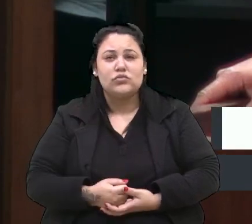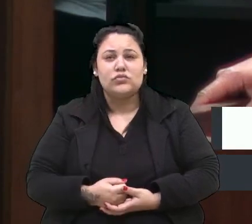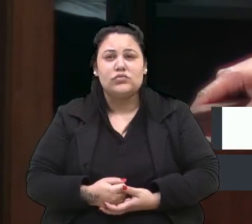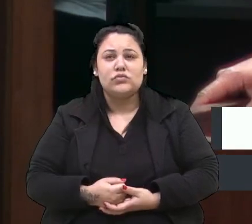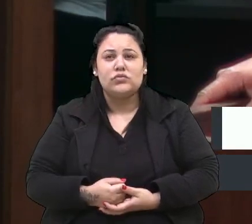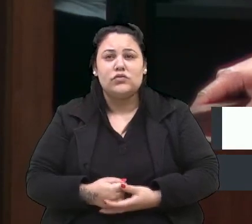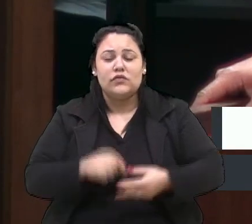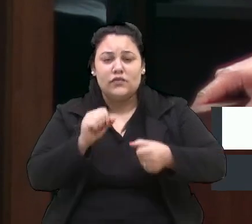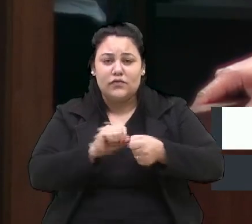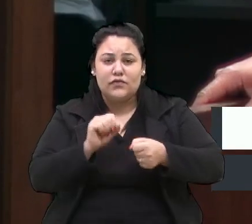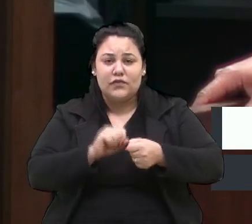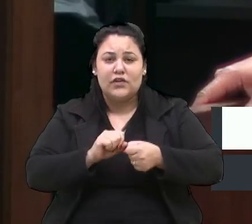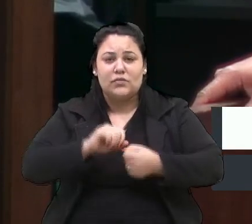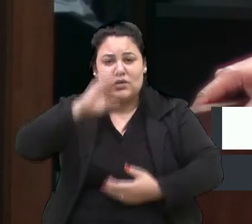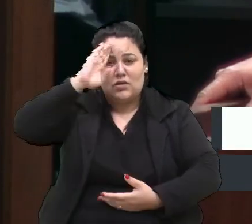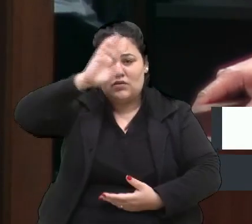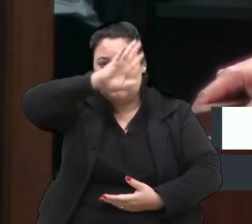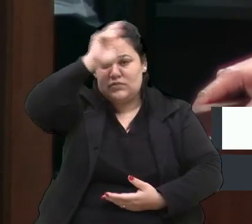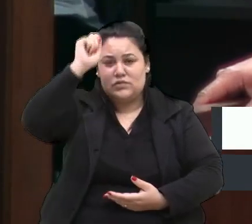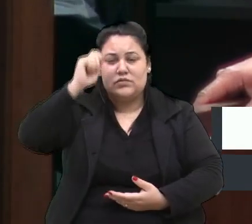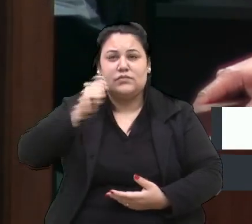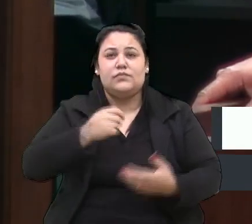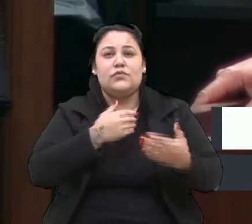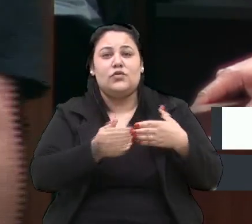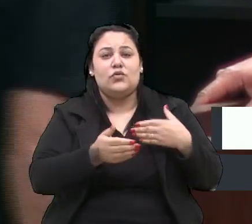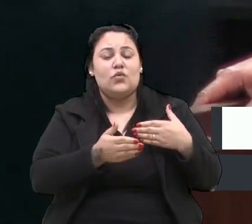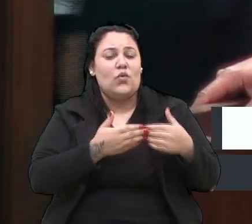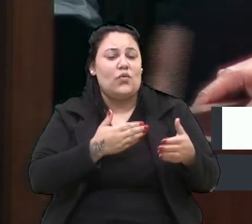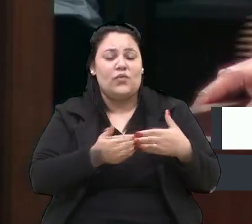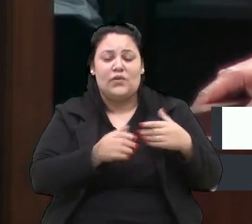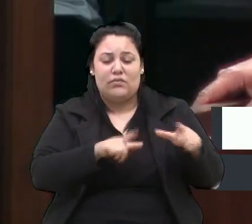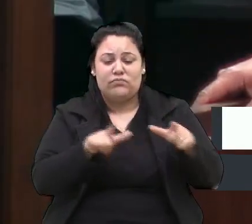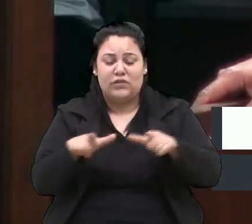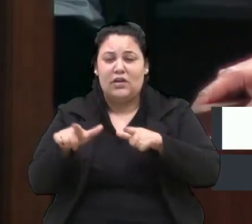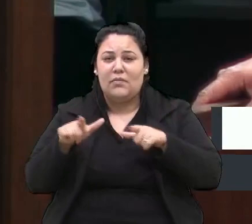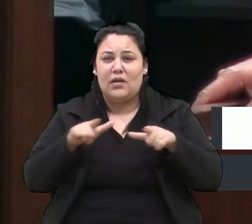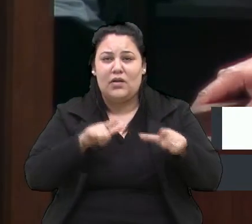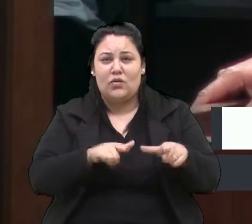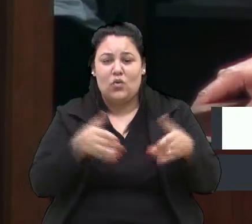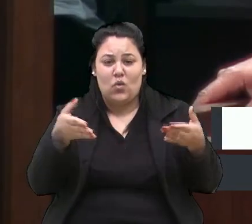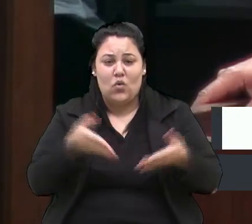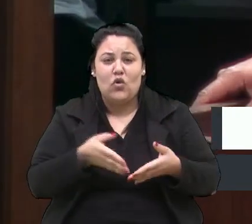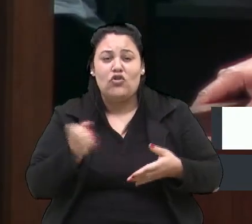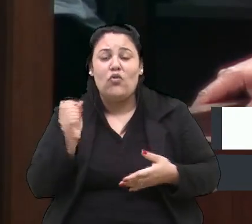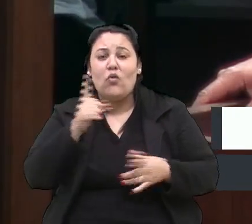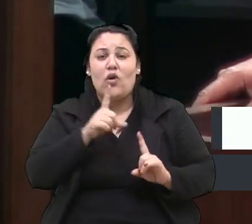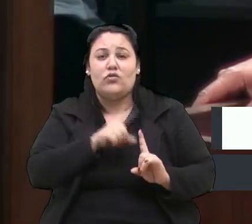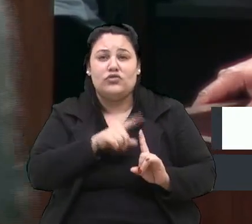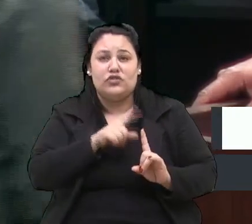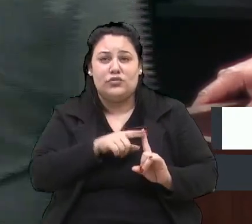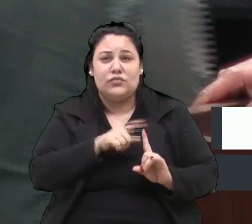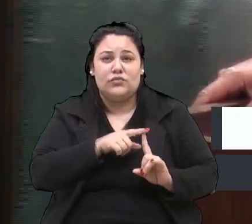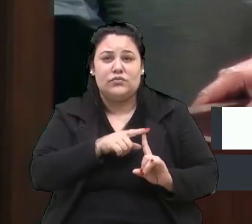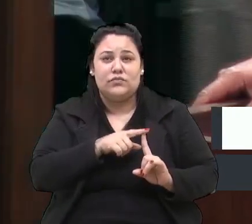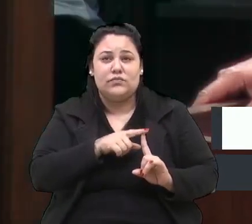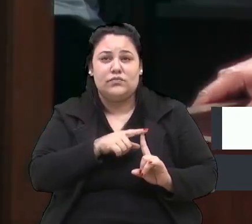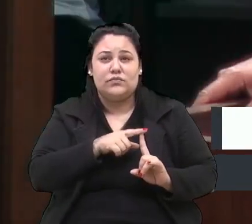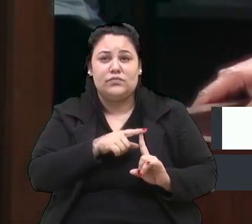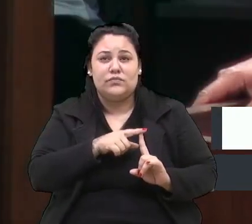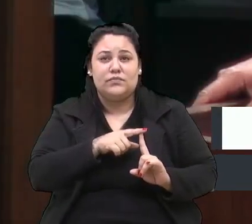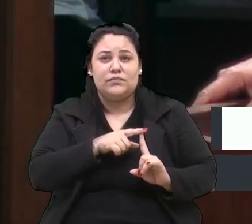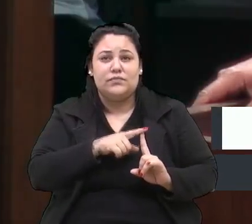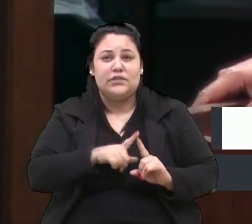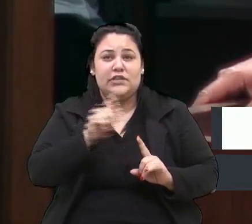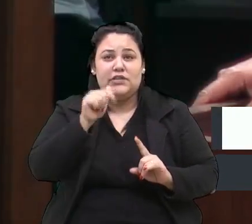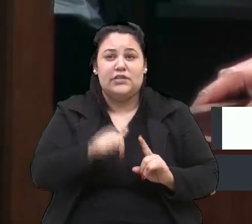pela Guarda Municipal. Ou seja, qual é o tamanho da patrulha escolar hoje, quais são as condições para que esses e